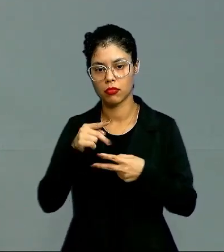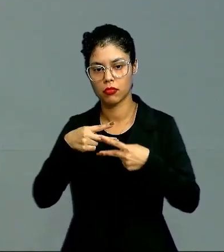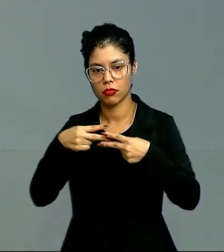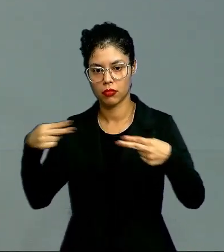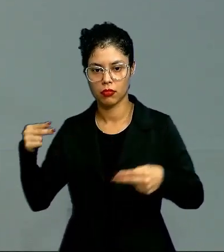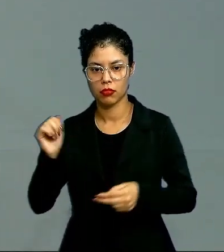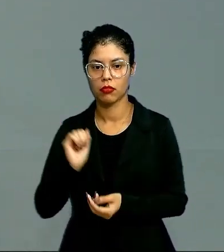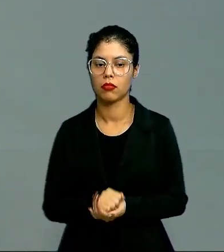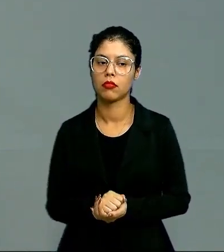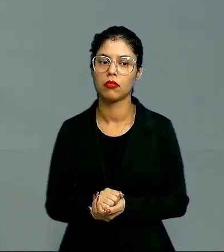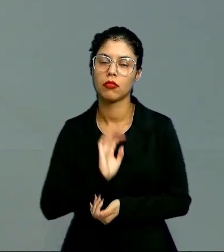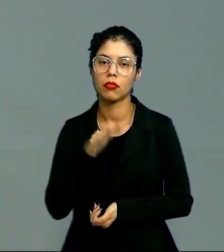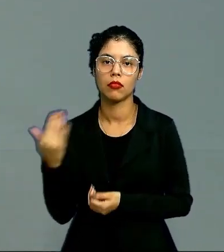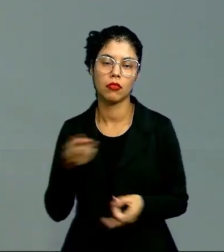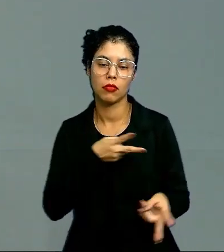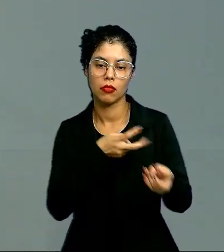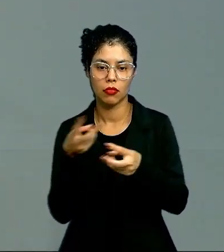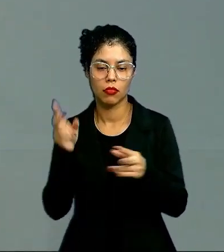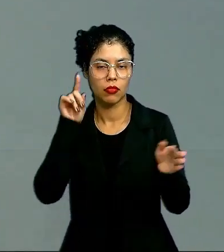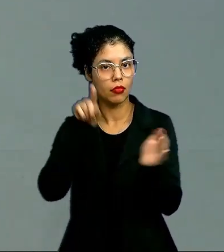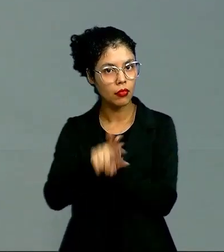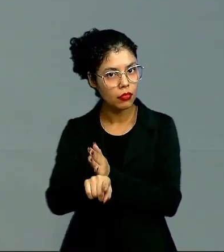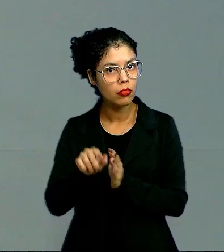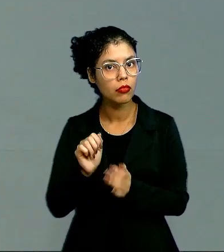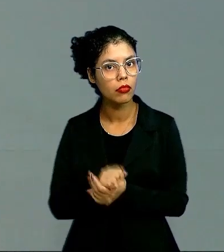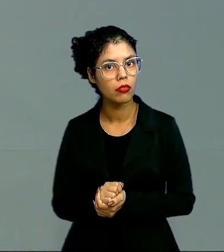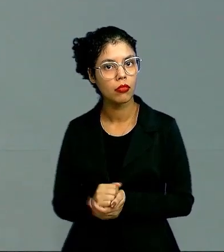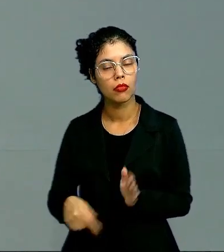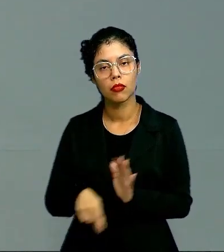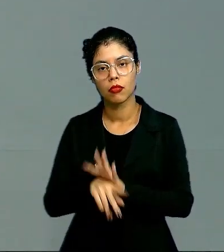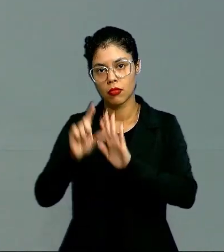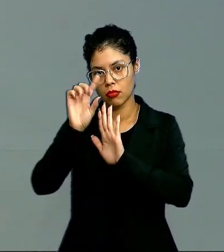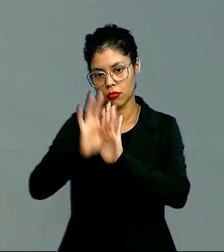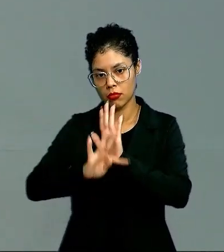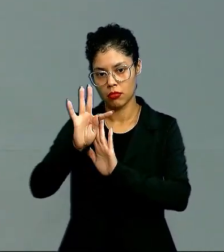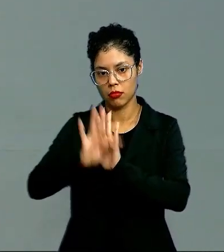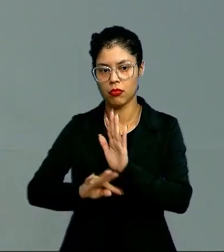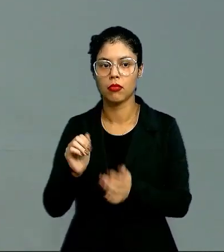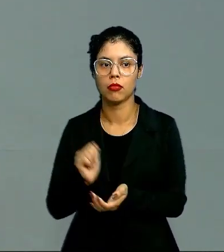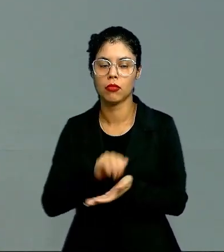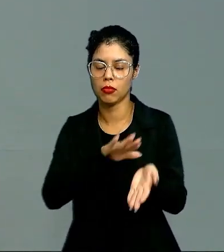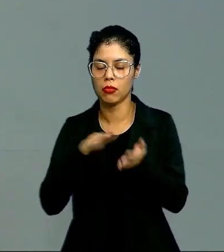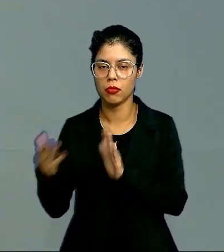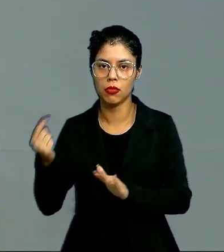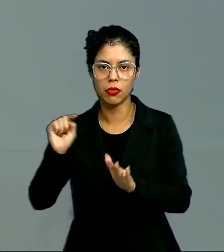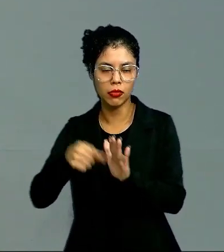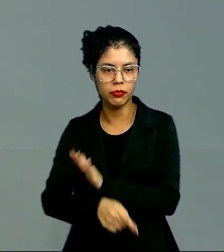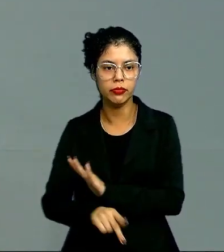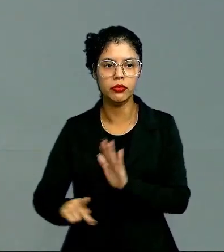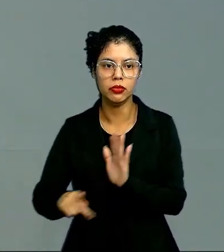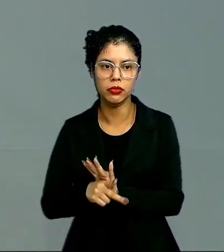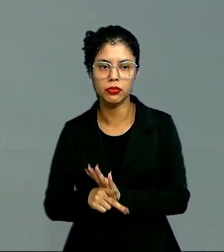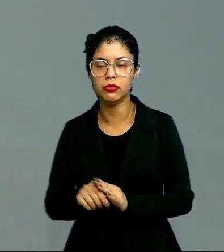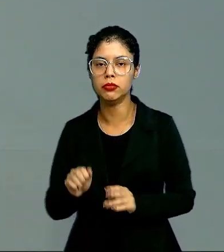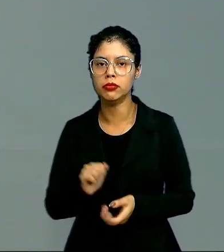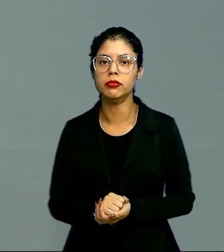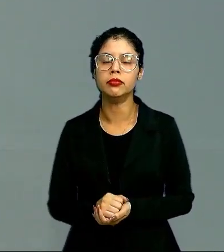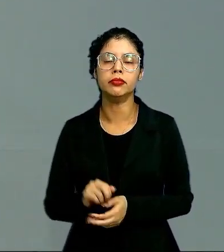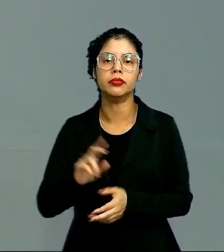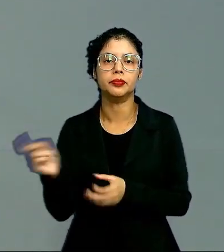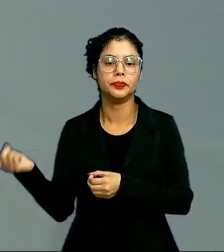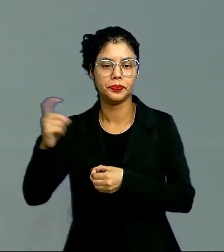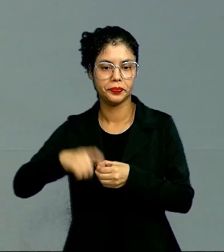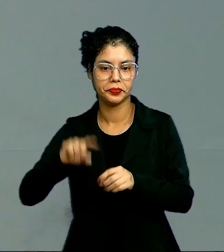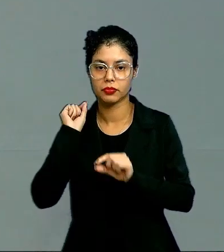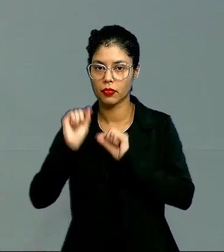linhas. Quando você detectar a pergunta lá dentro do enunciado, porque tem uma parte lá dentro do enunciado que é uma coisa totalmente